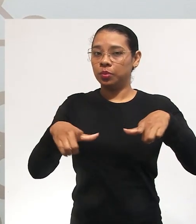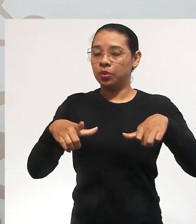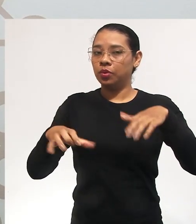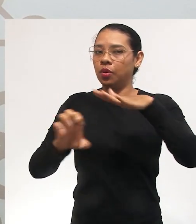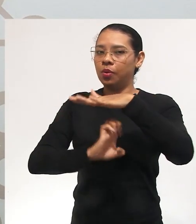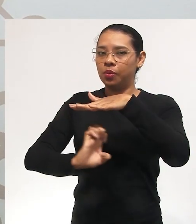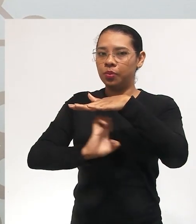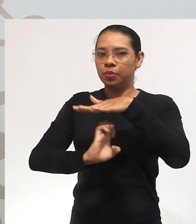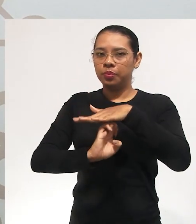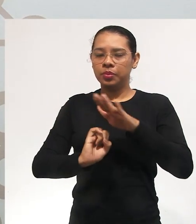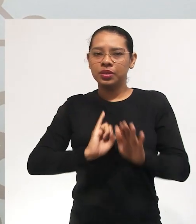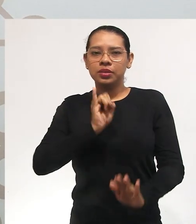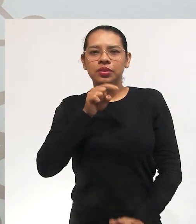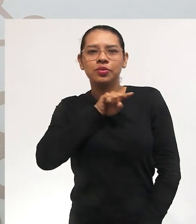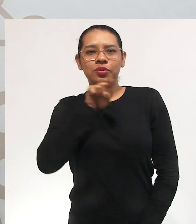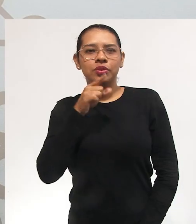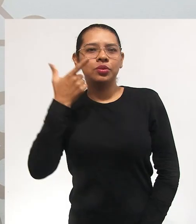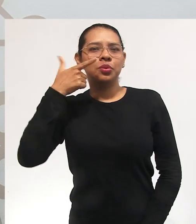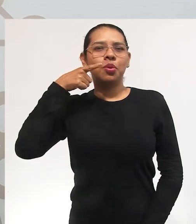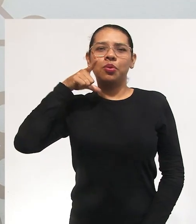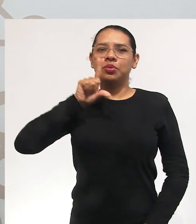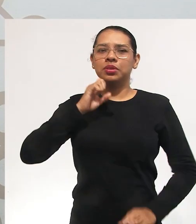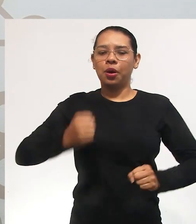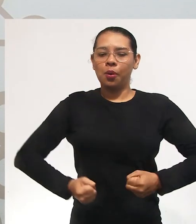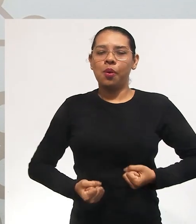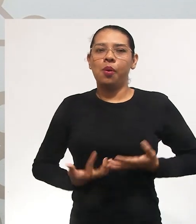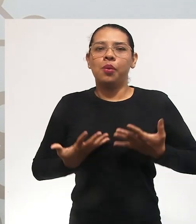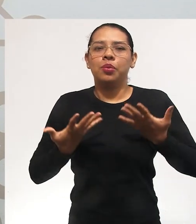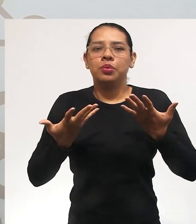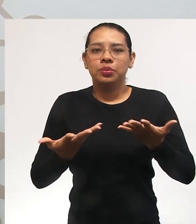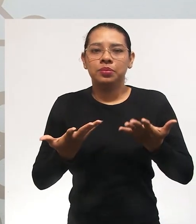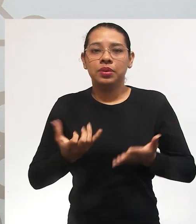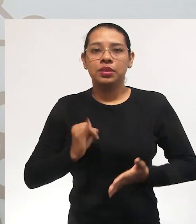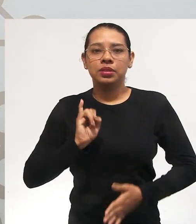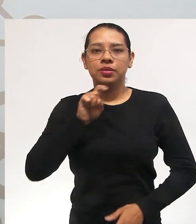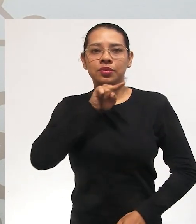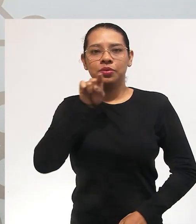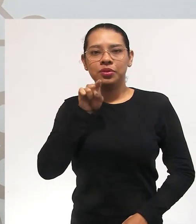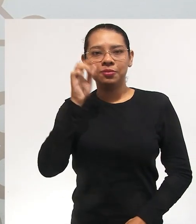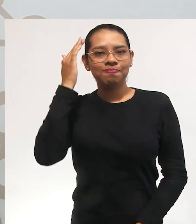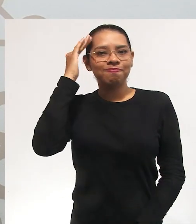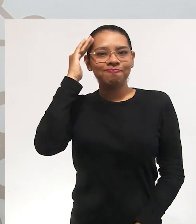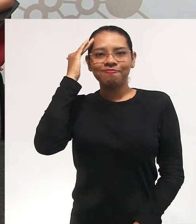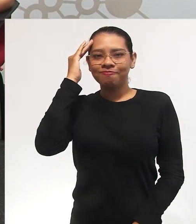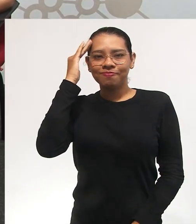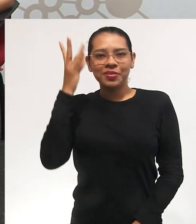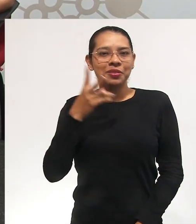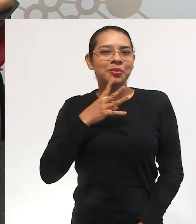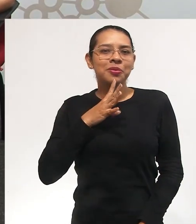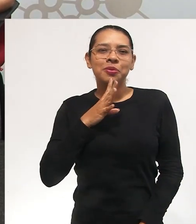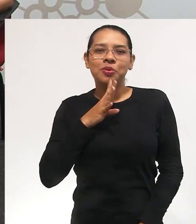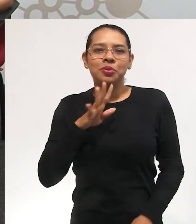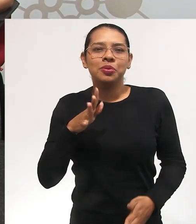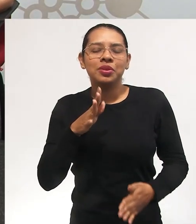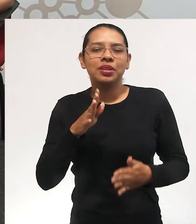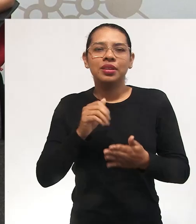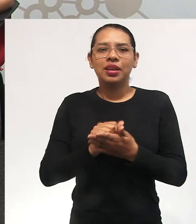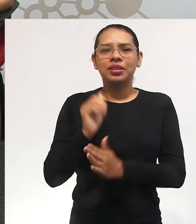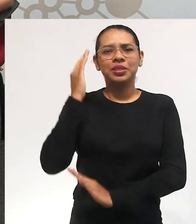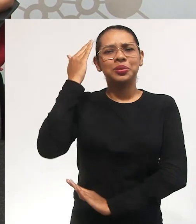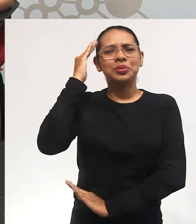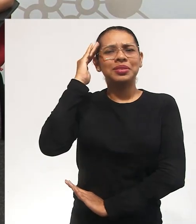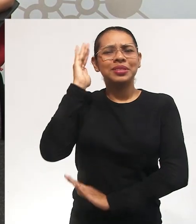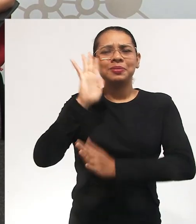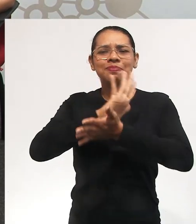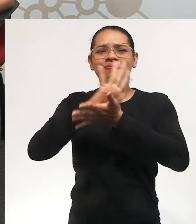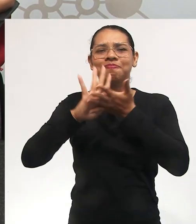se expressar, como é que você vai lá no órgão público fazer um requerimento, se você não souber explicar para a pessoa objetivamente o que você quer ali, o que você pretende,